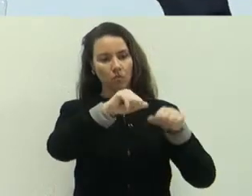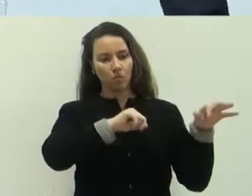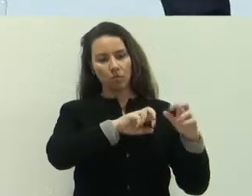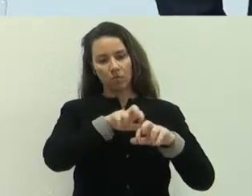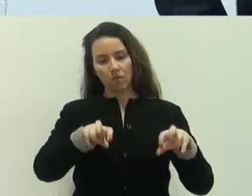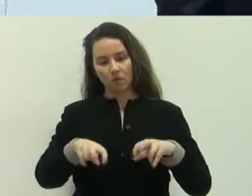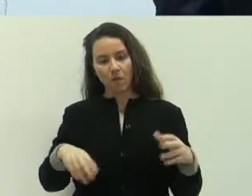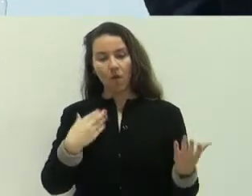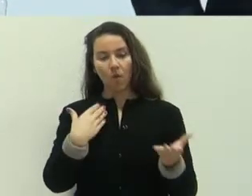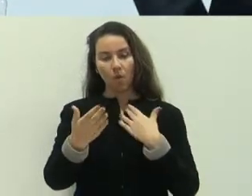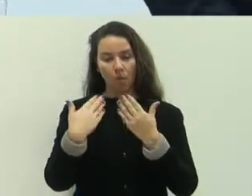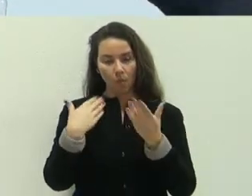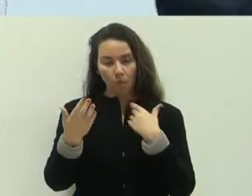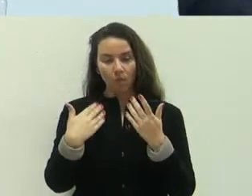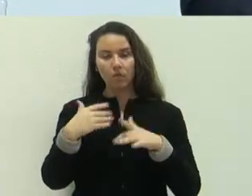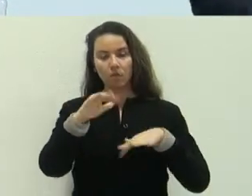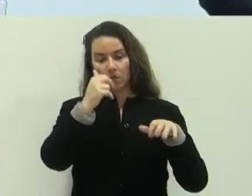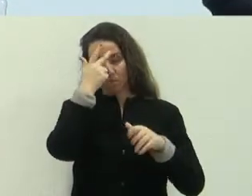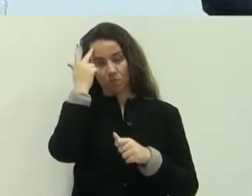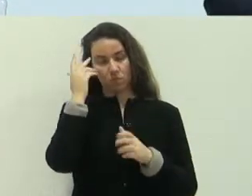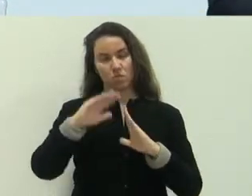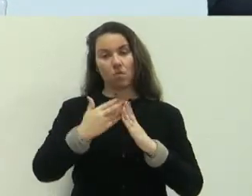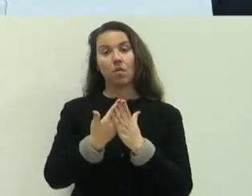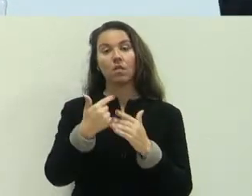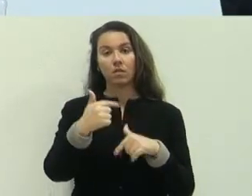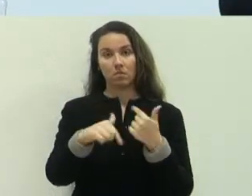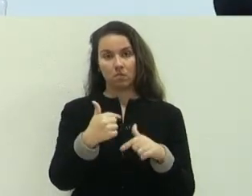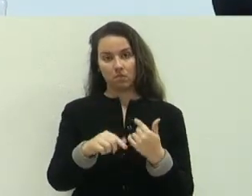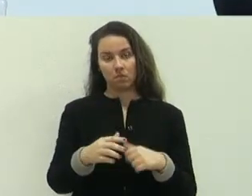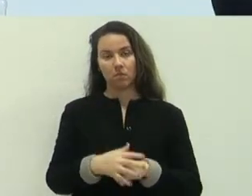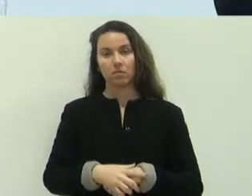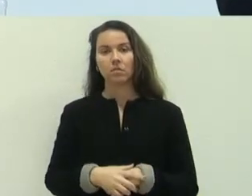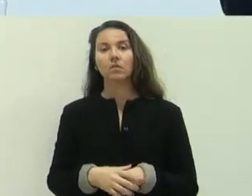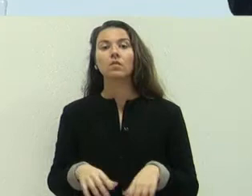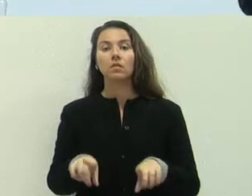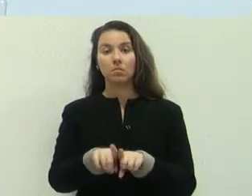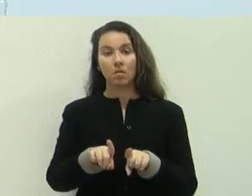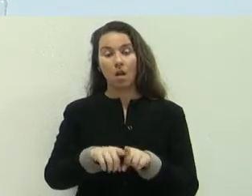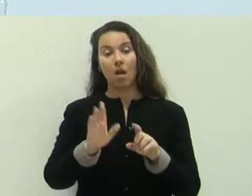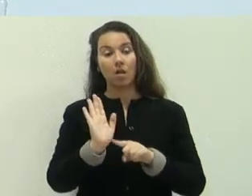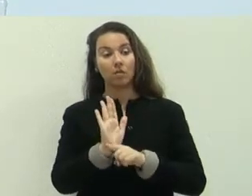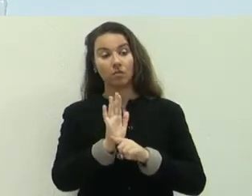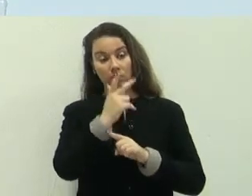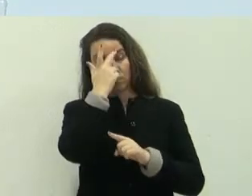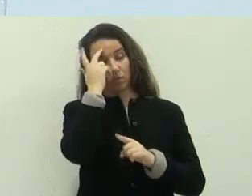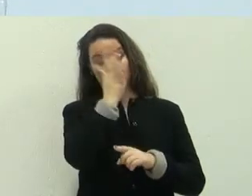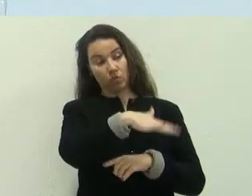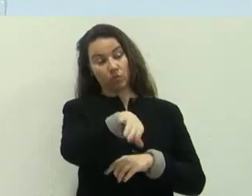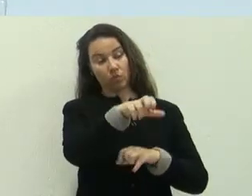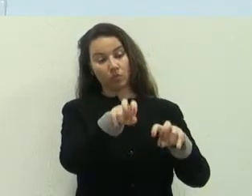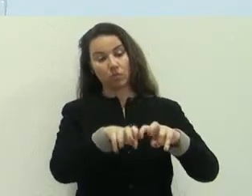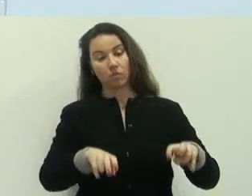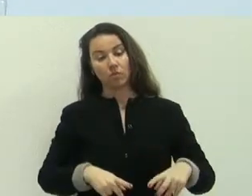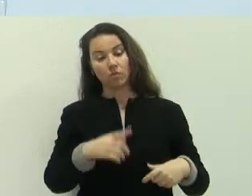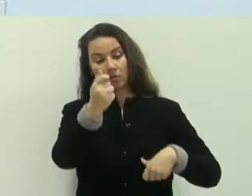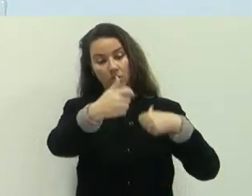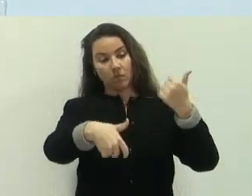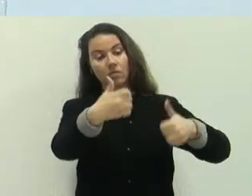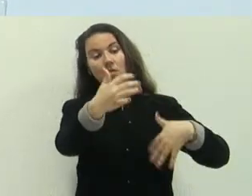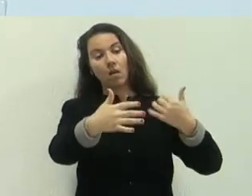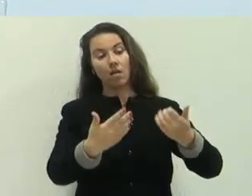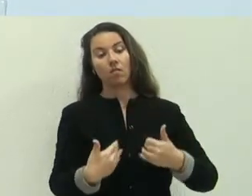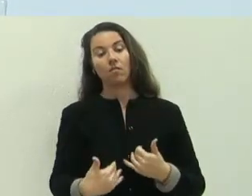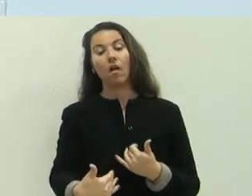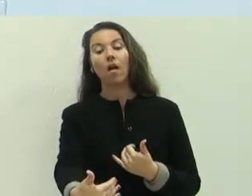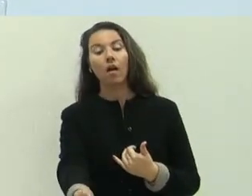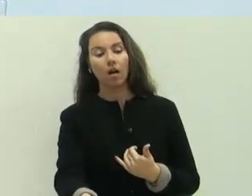bastante a questão da audiência pública, principalmente no que cerne a esclarecimento do que devidamente